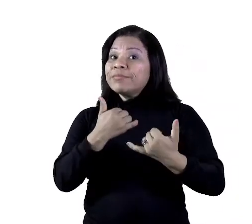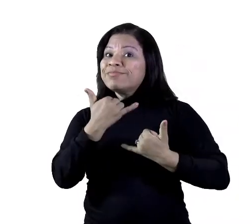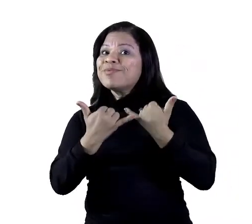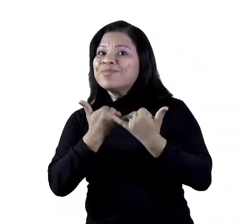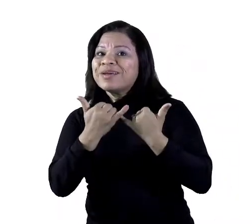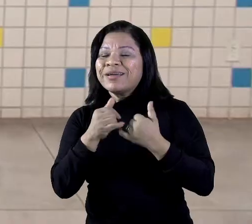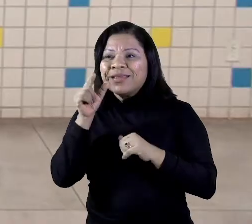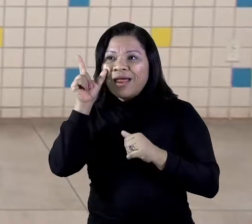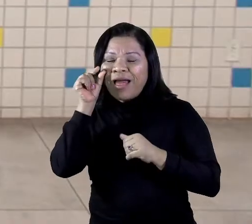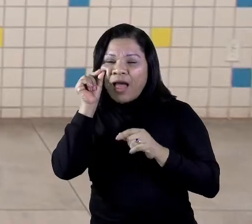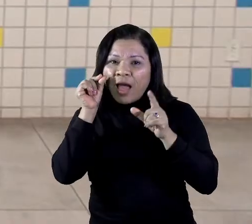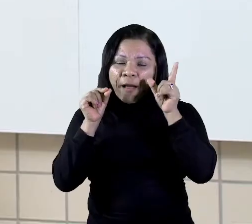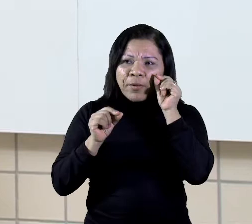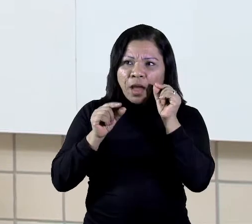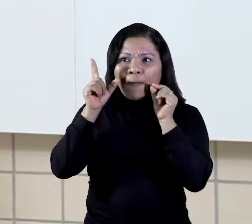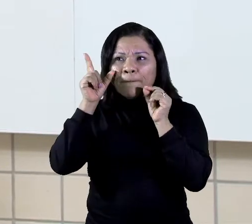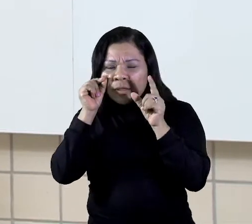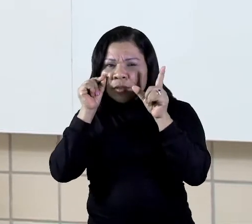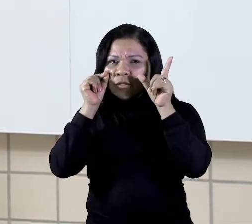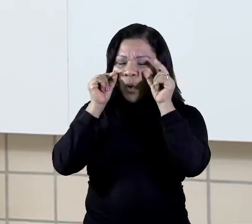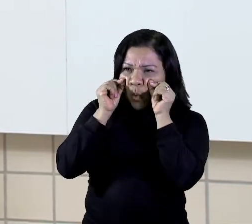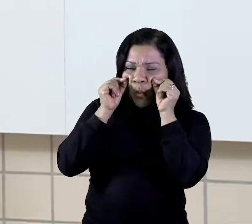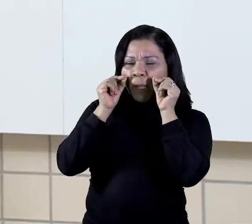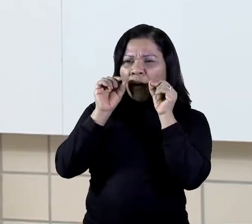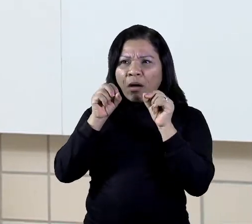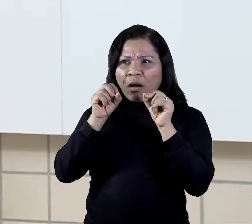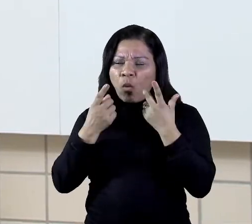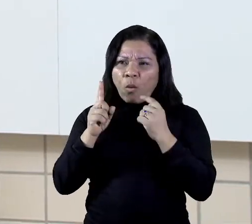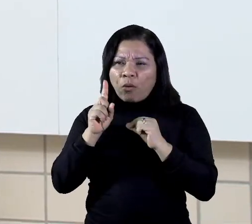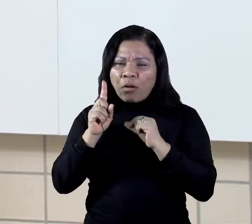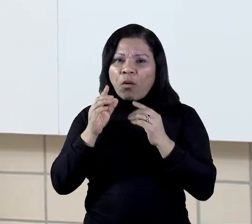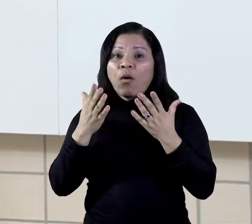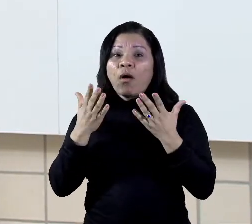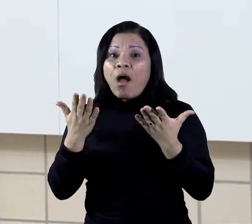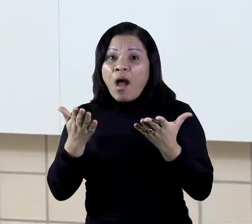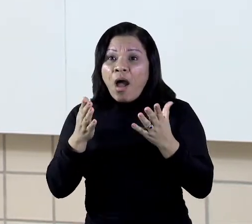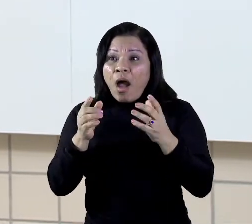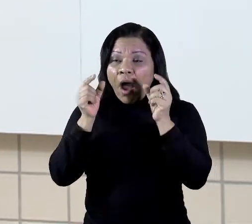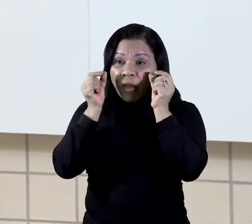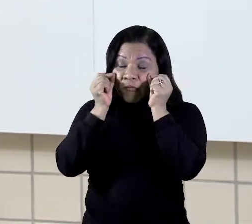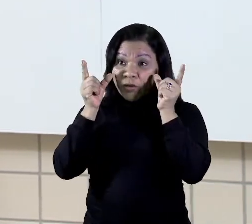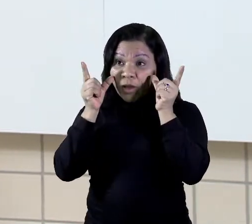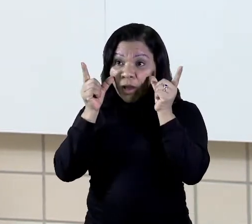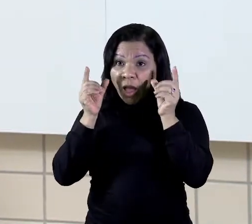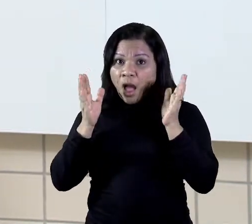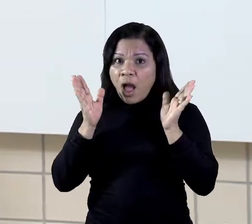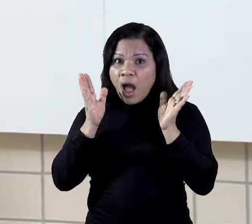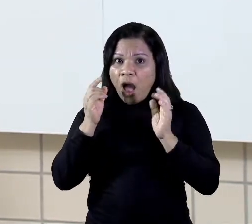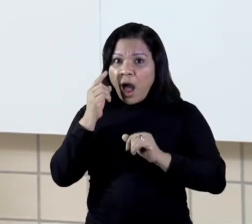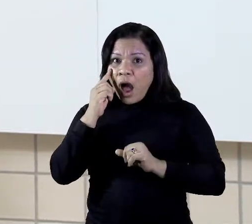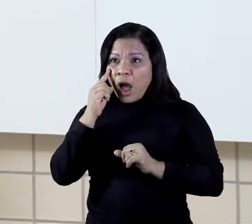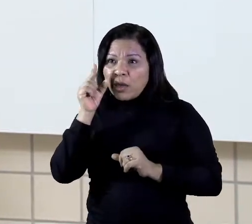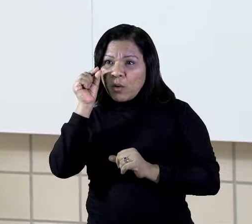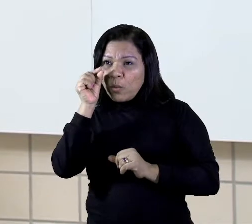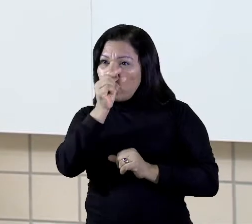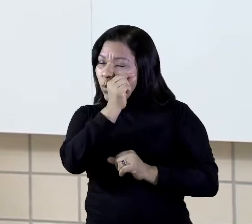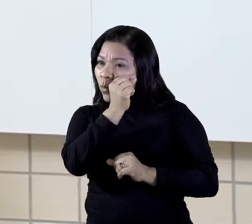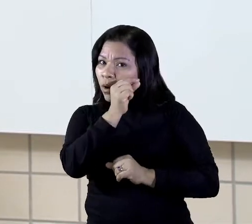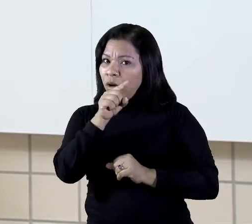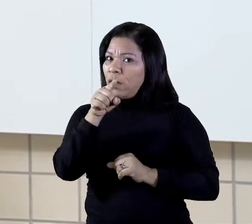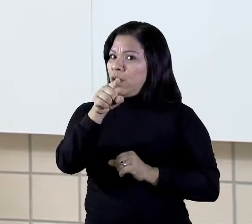outro, pisco, não pisco, sabe? Fica assim até que, opa, você não coordenou